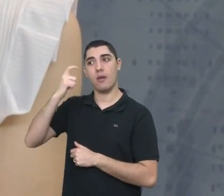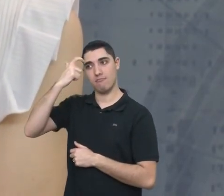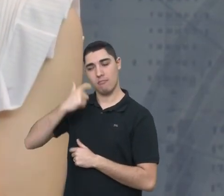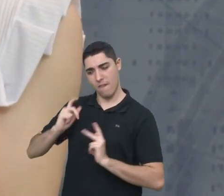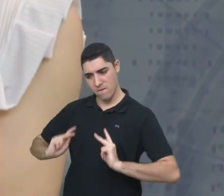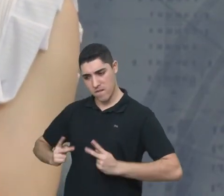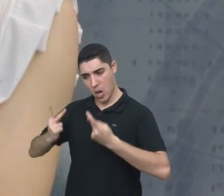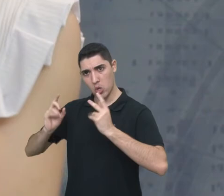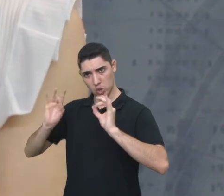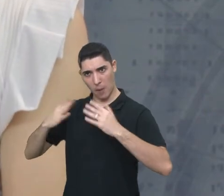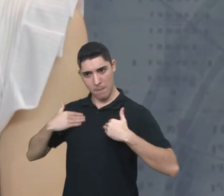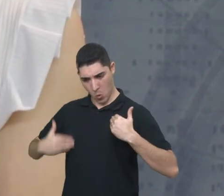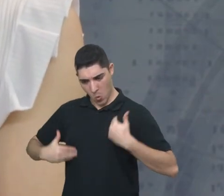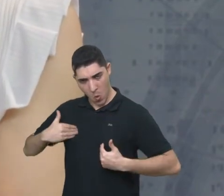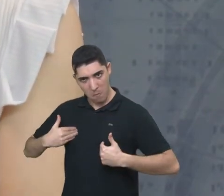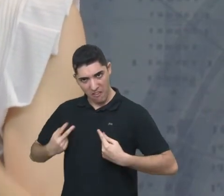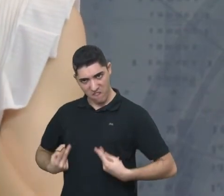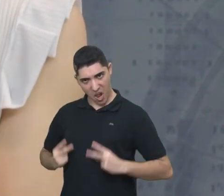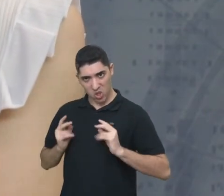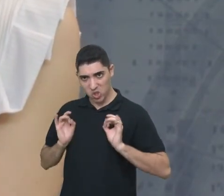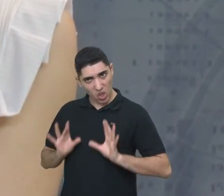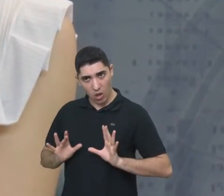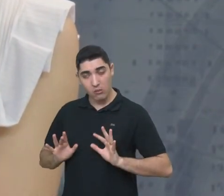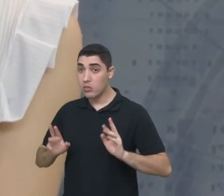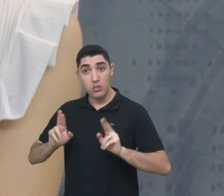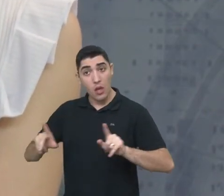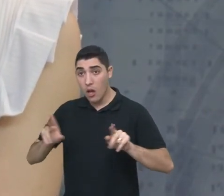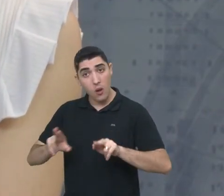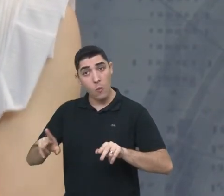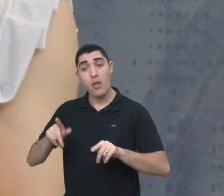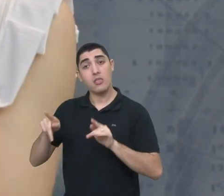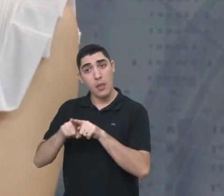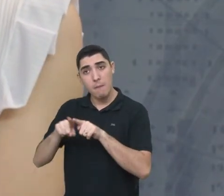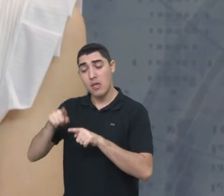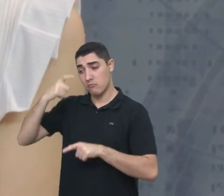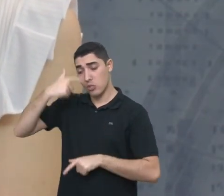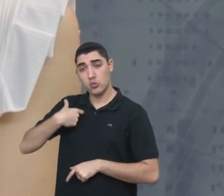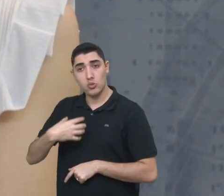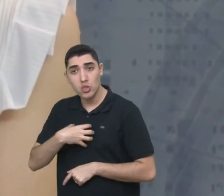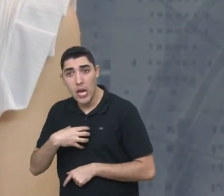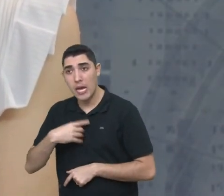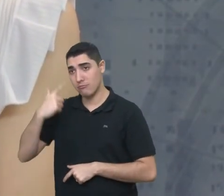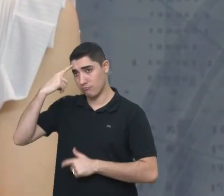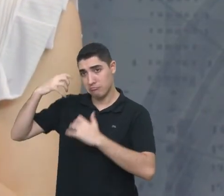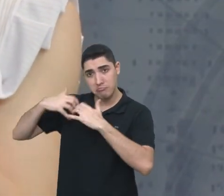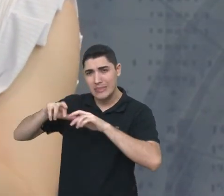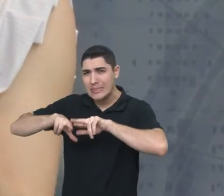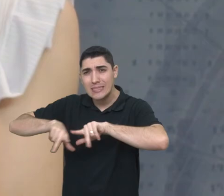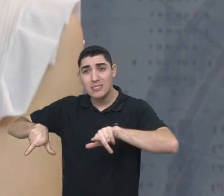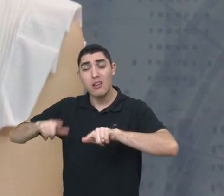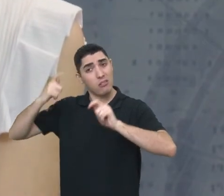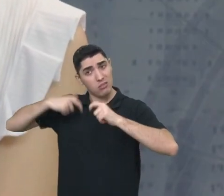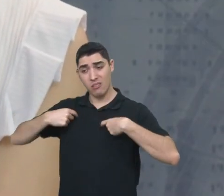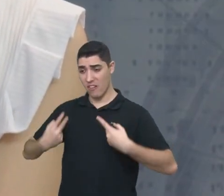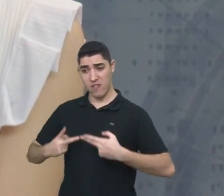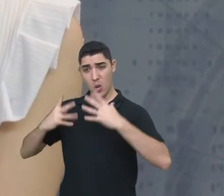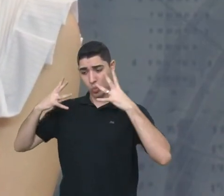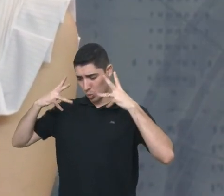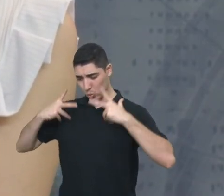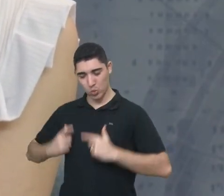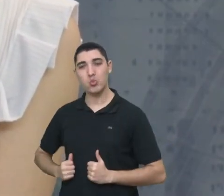não está no seu corpo, né? O seu valor é muito além disso e que independente do corpo que você tem, você não deixa de ter